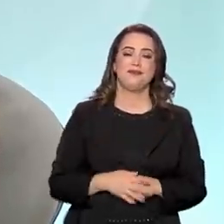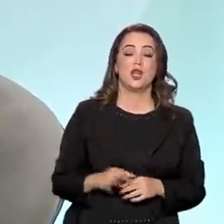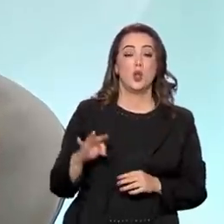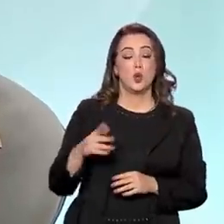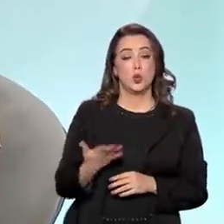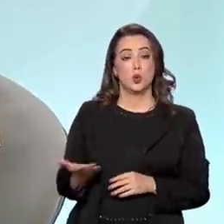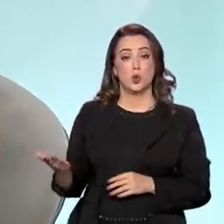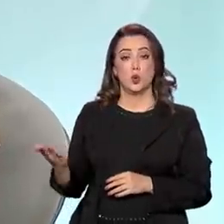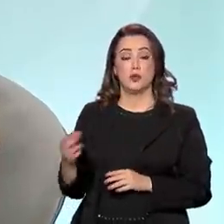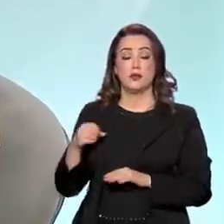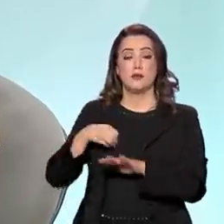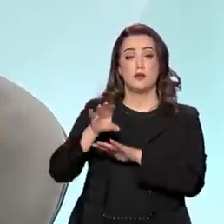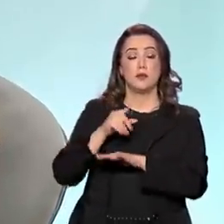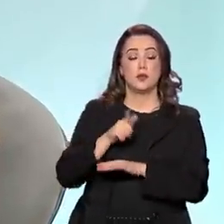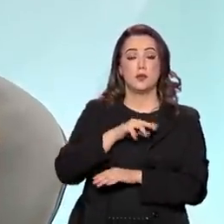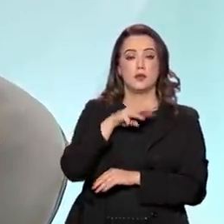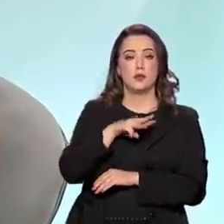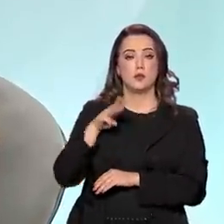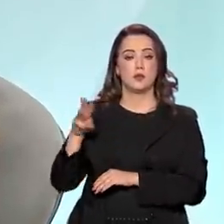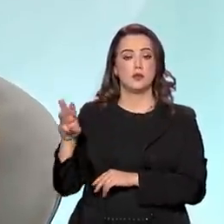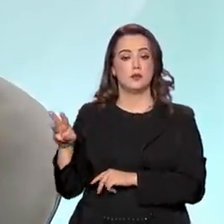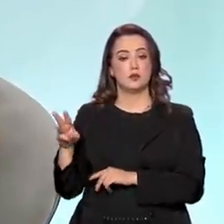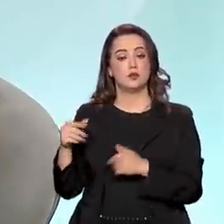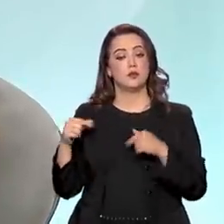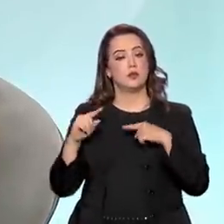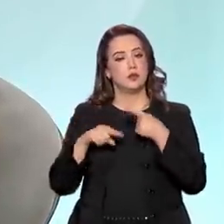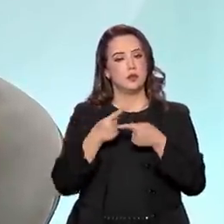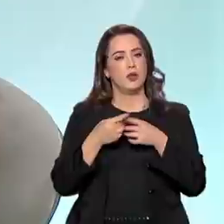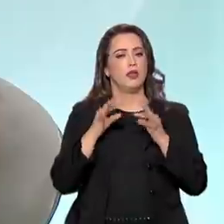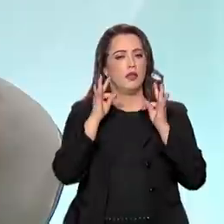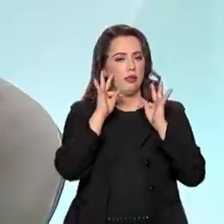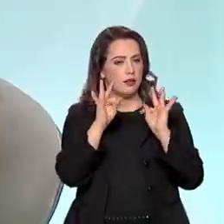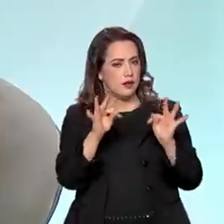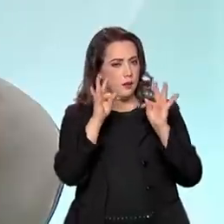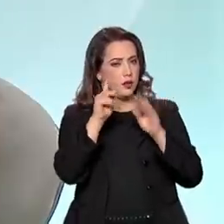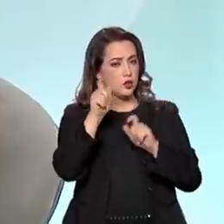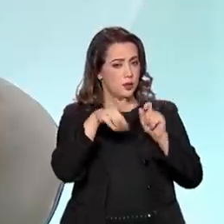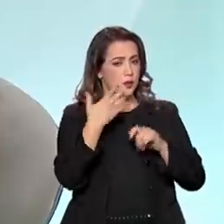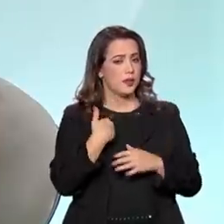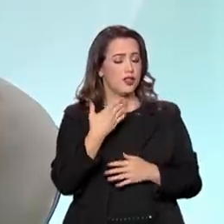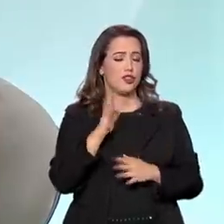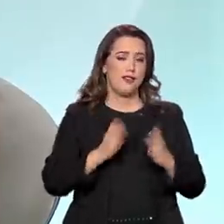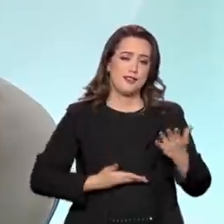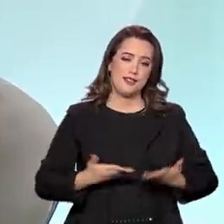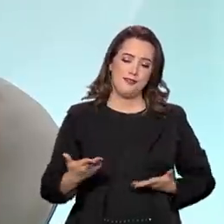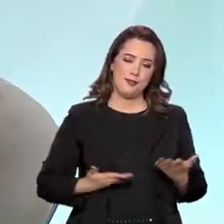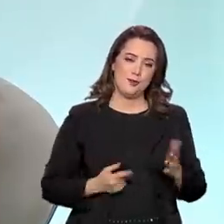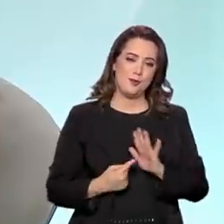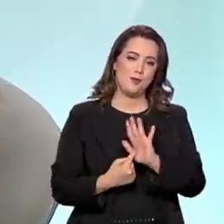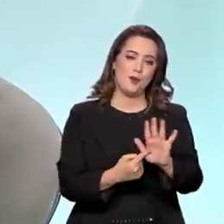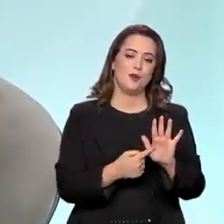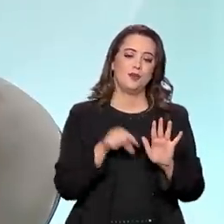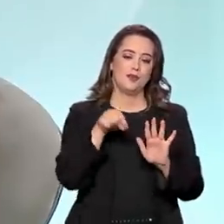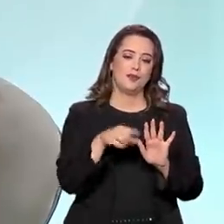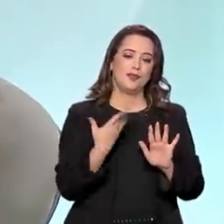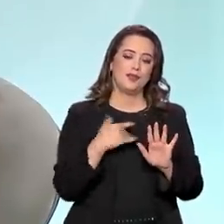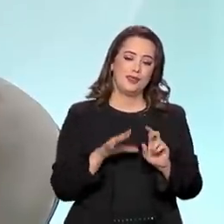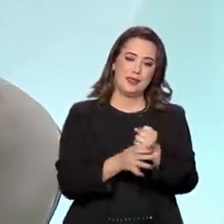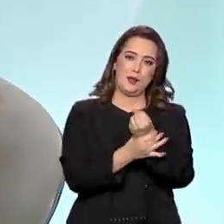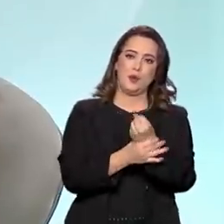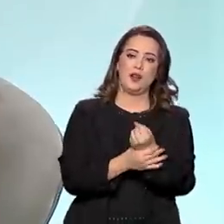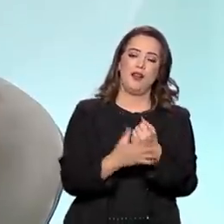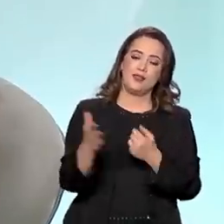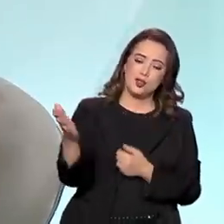estão disponíveis na internet inclusive depoimentos de quem serviu e vai dar uma linha mal que